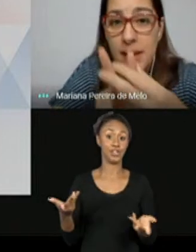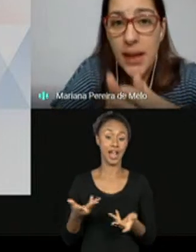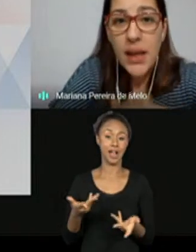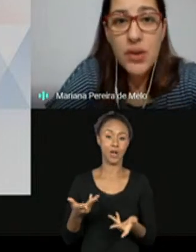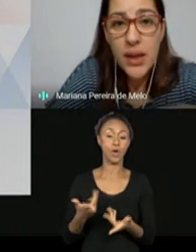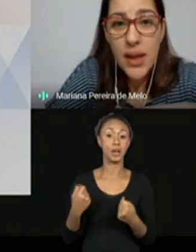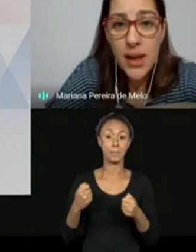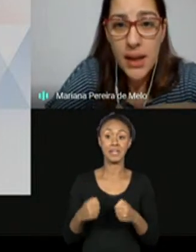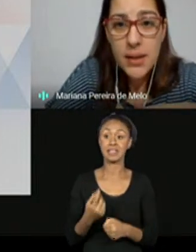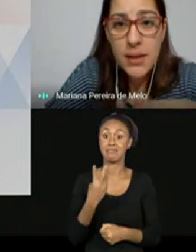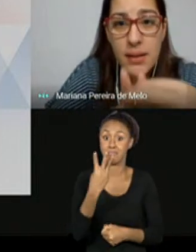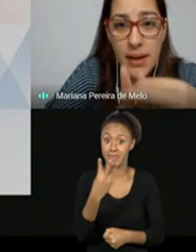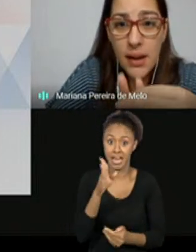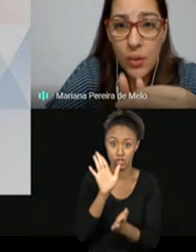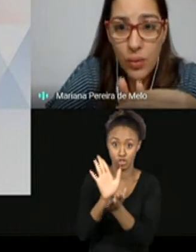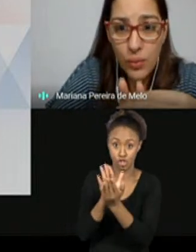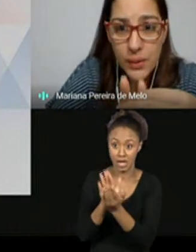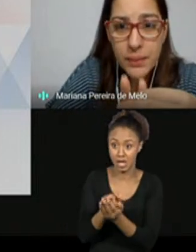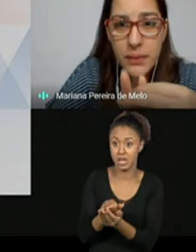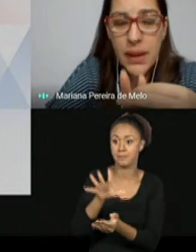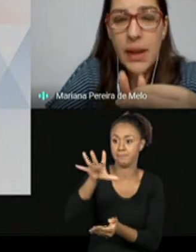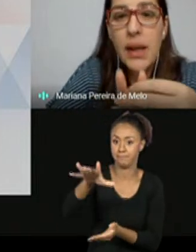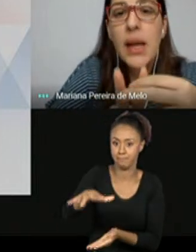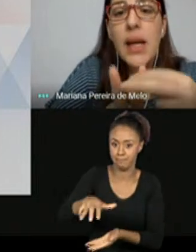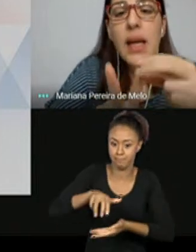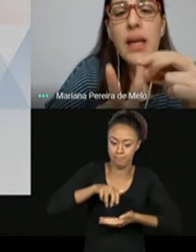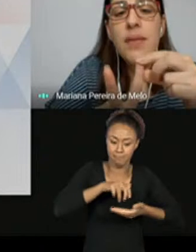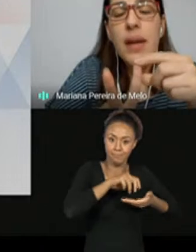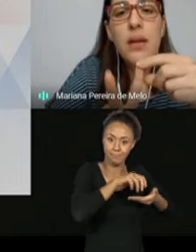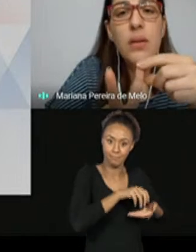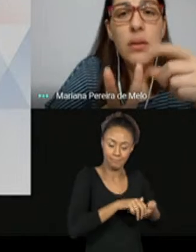retirar 3 jacarés da lagoa, né?